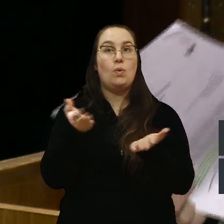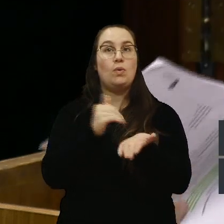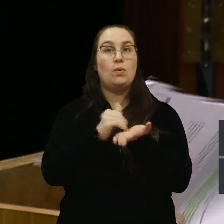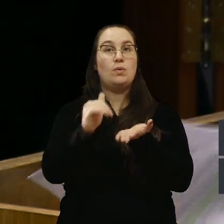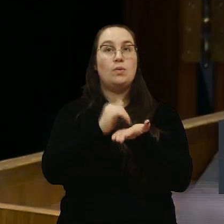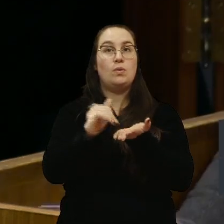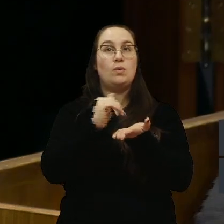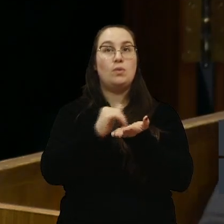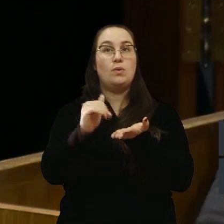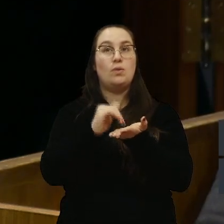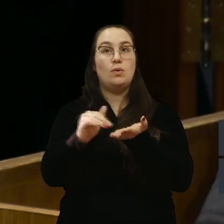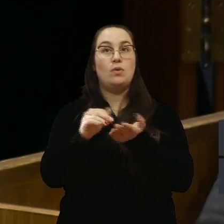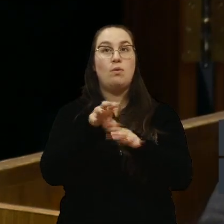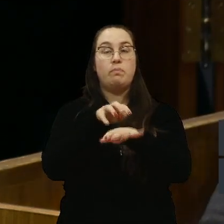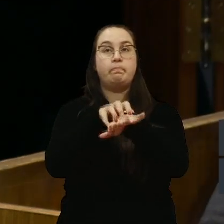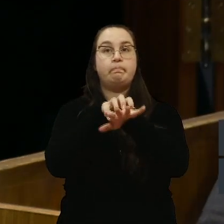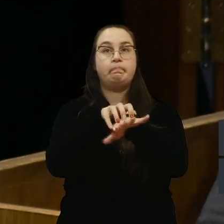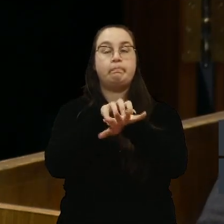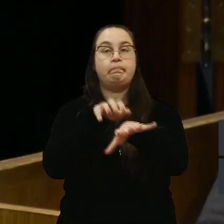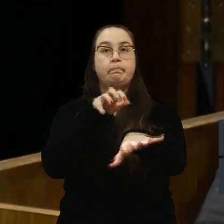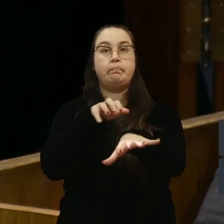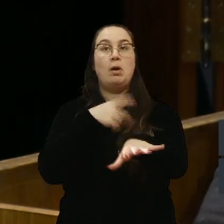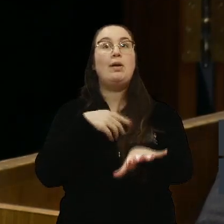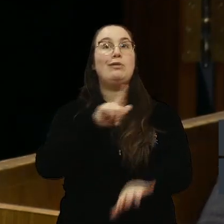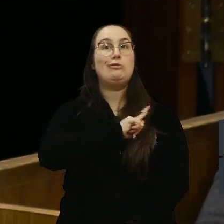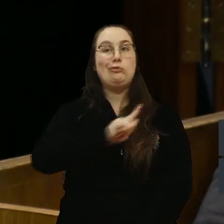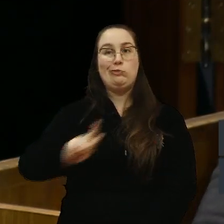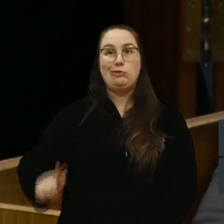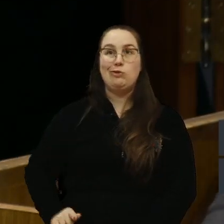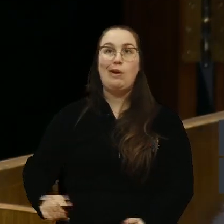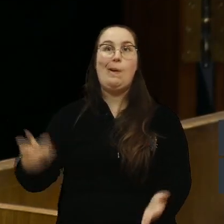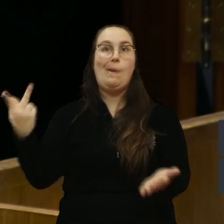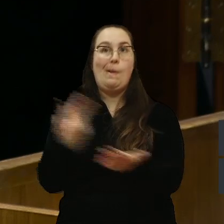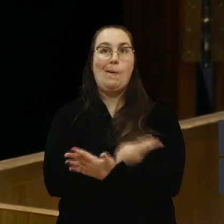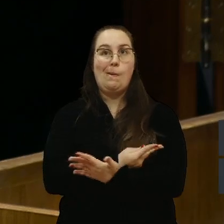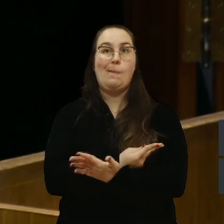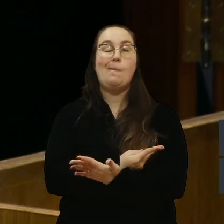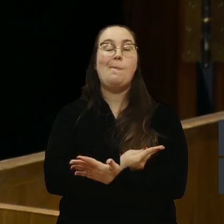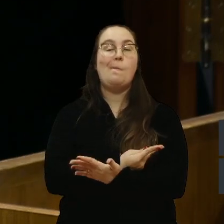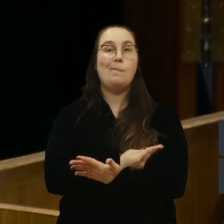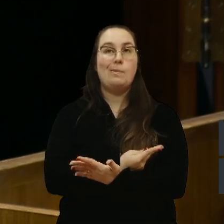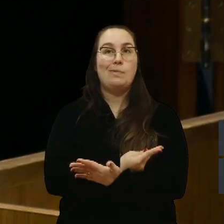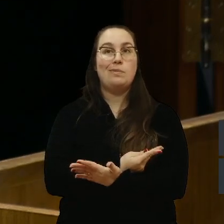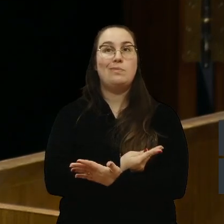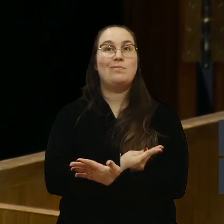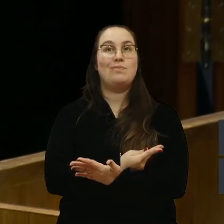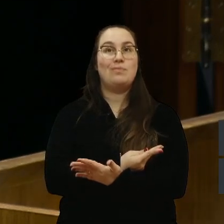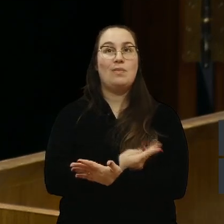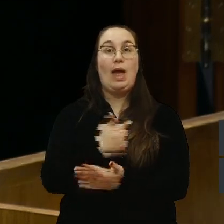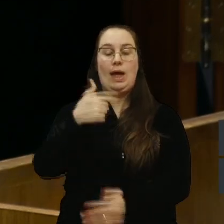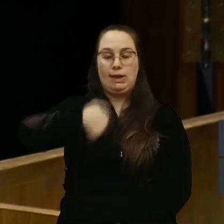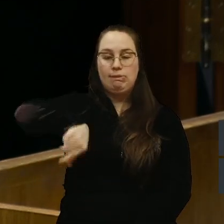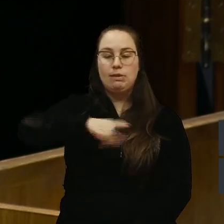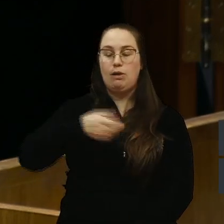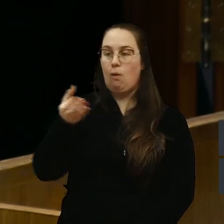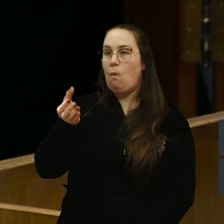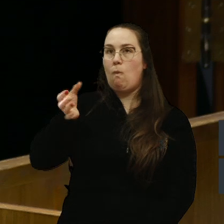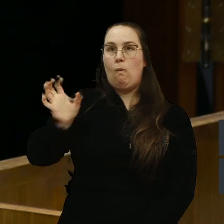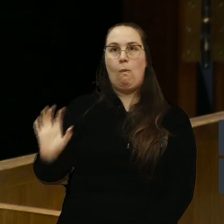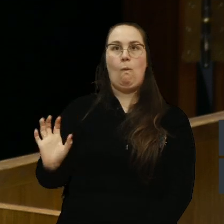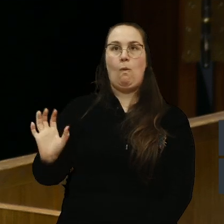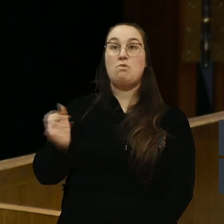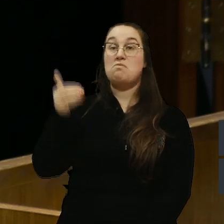atual secretário de transporte, o governo teria caído numa outra casca de banana. Aqui a oposição poderia